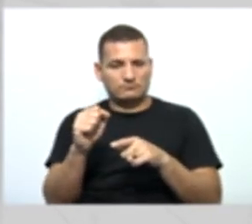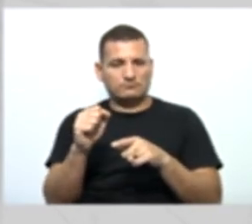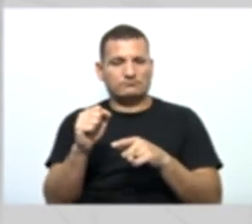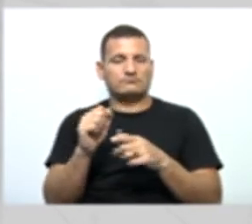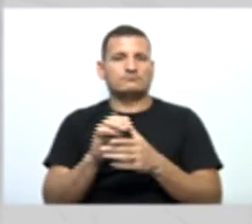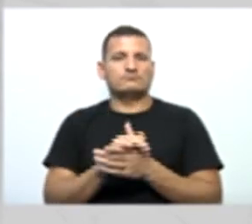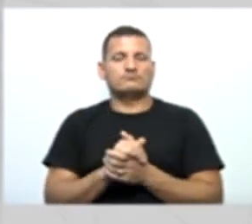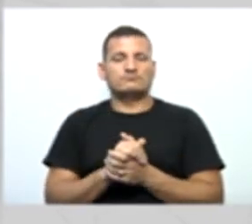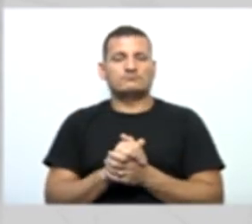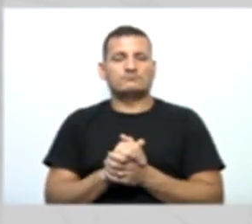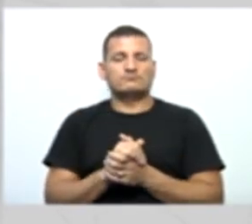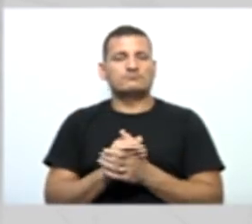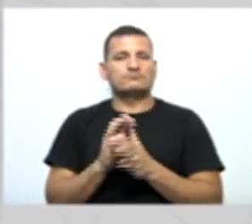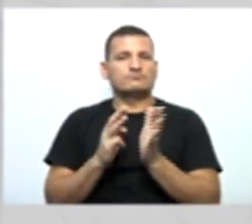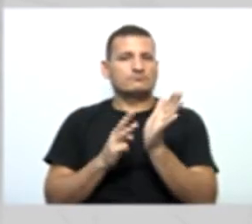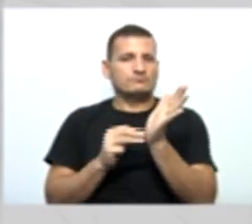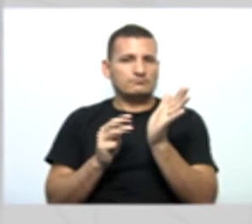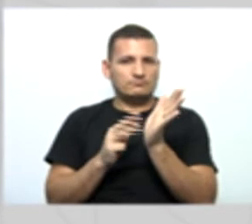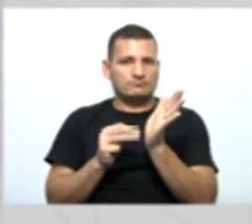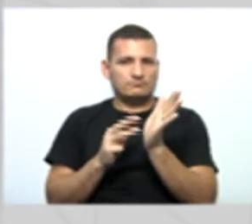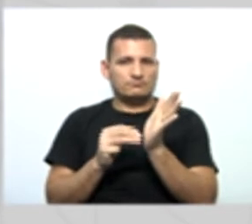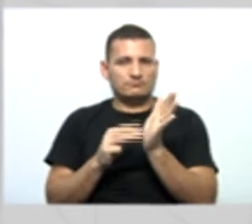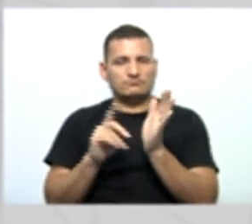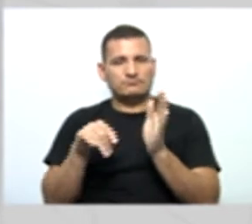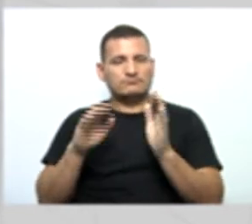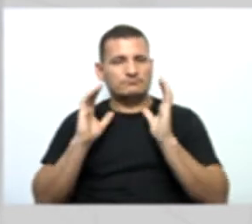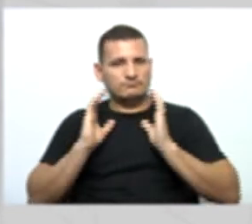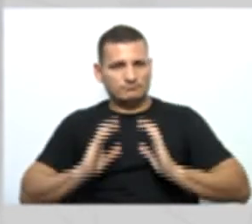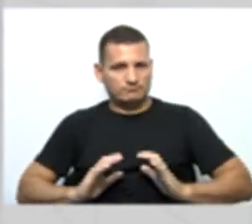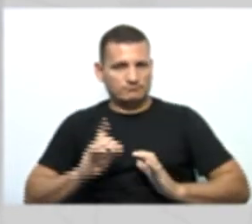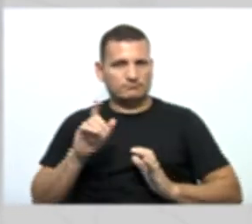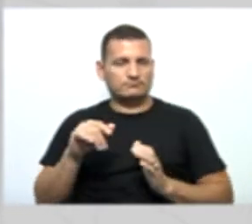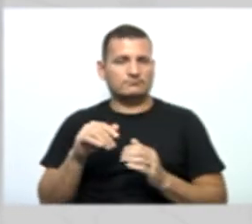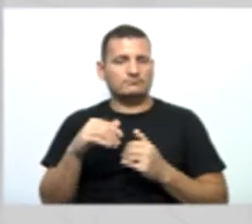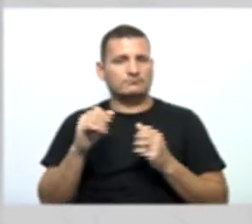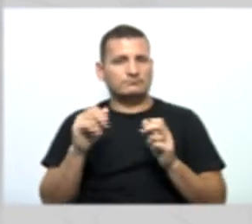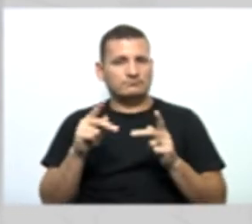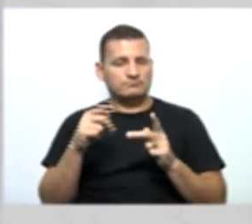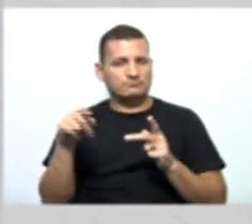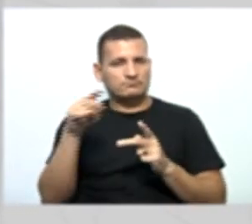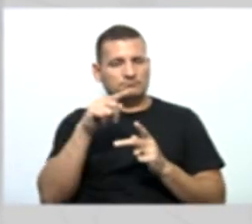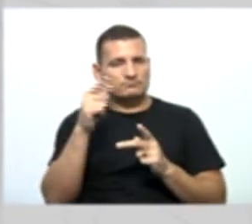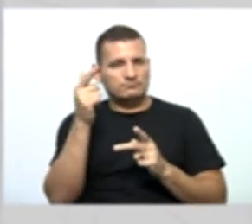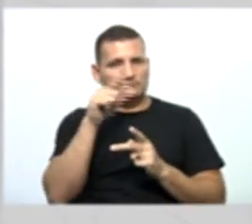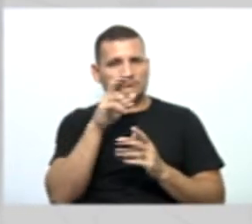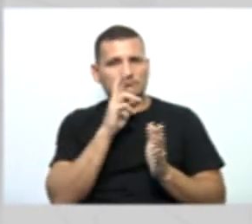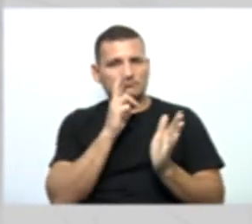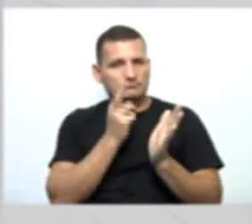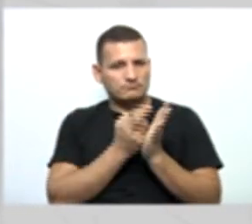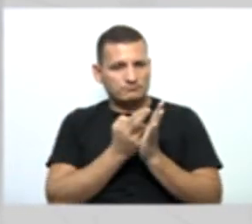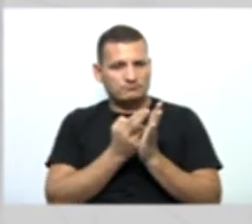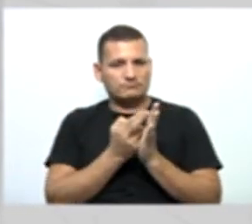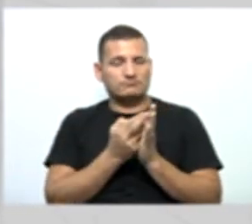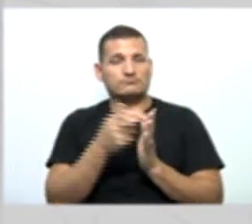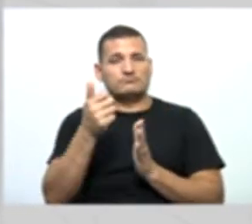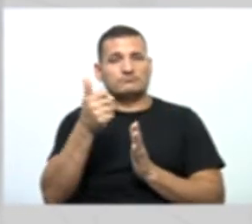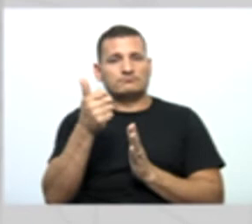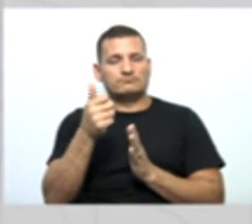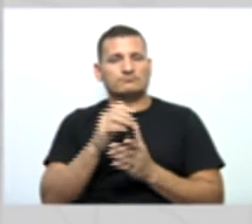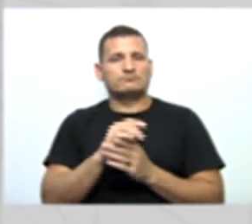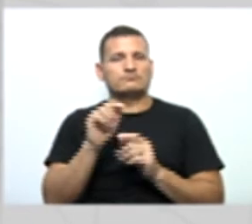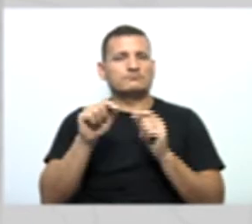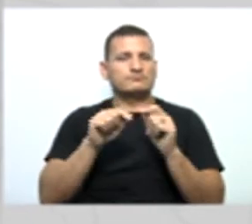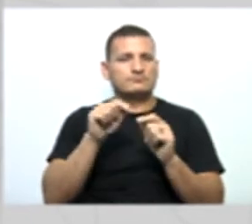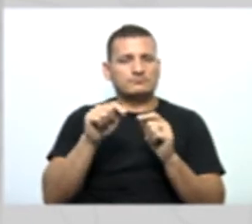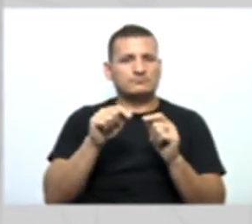métodos de classe, certo? Que são os nossos comportamentos, ok? Todo mundo conseguiu responder essa questão aí? Questão 1. O que